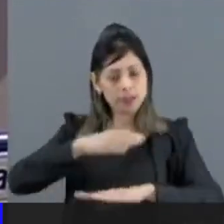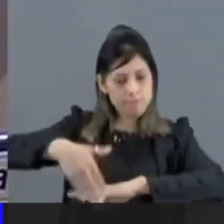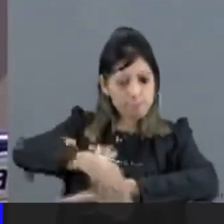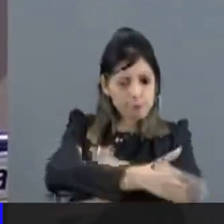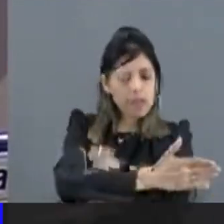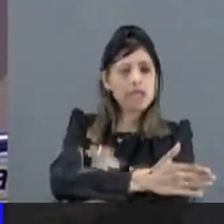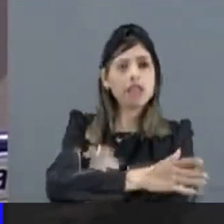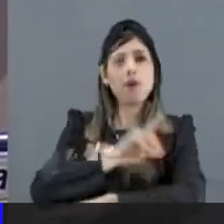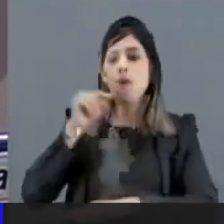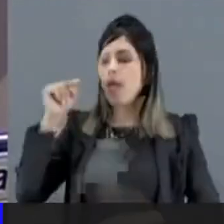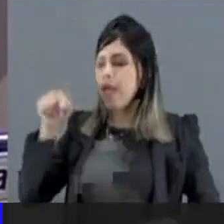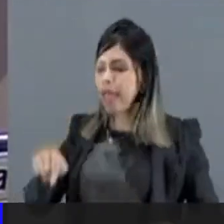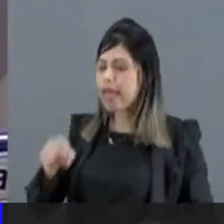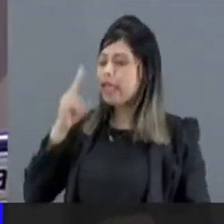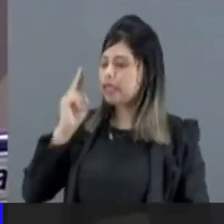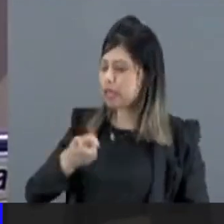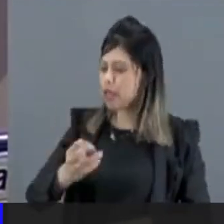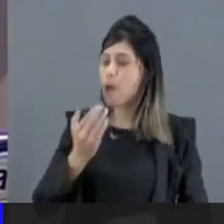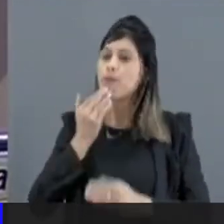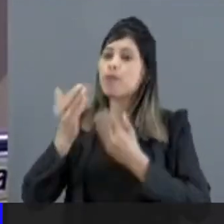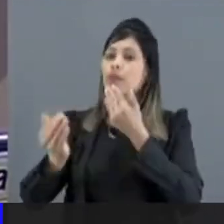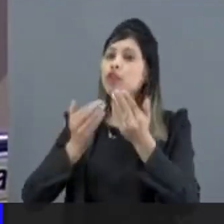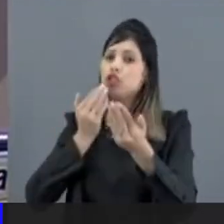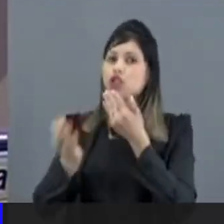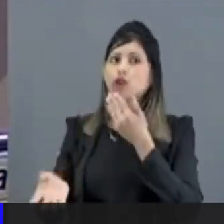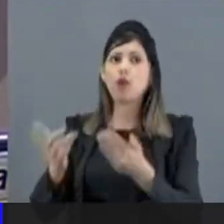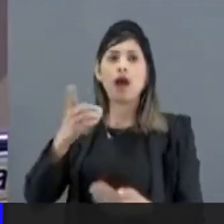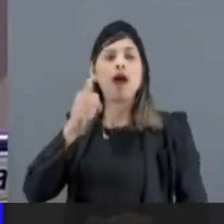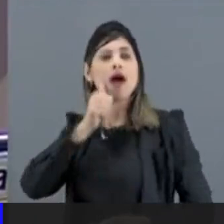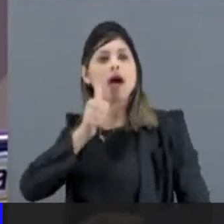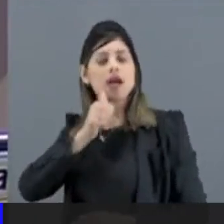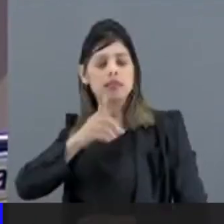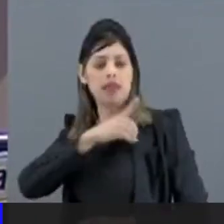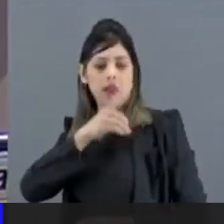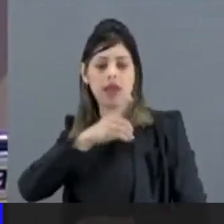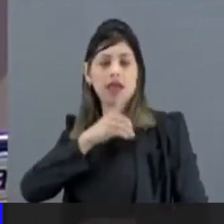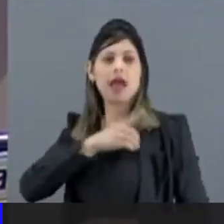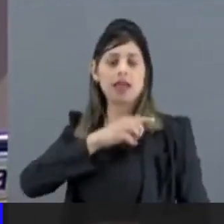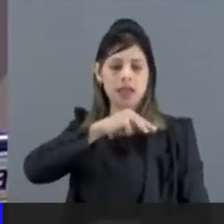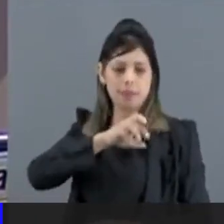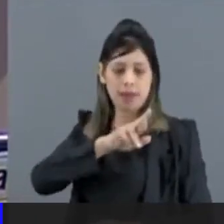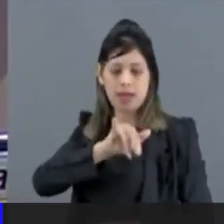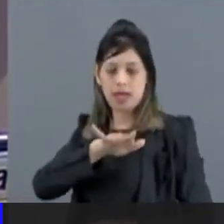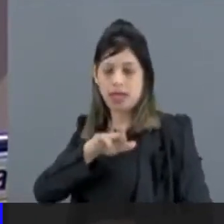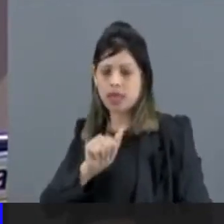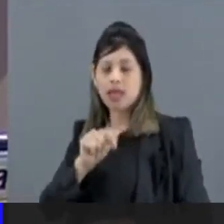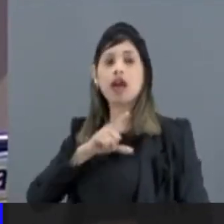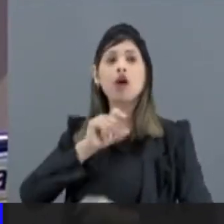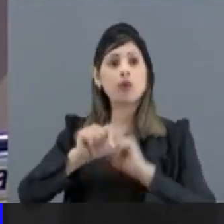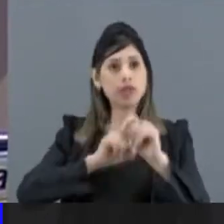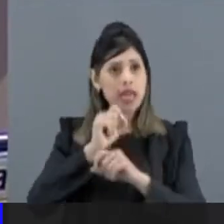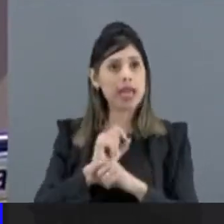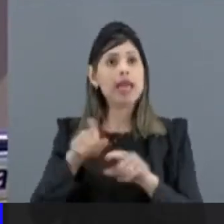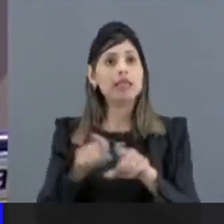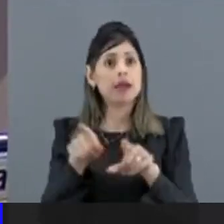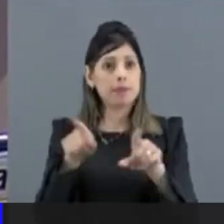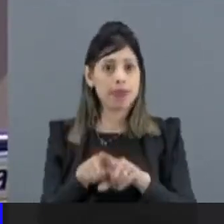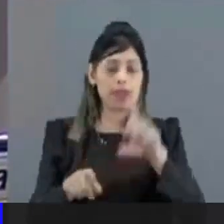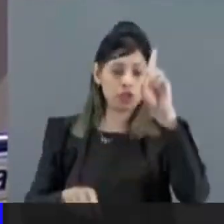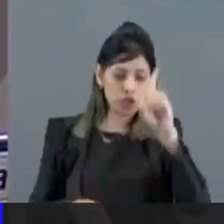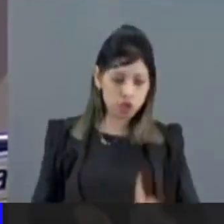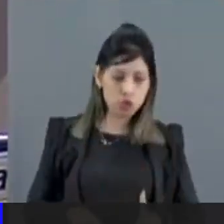Anderson Torres teria solicitado a delegada da Polícia Federal Maria Alencar então diretora de inteligência do MJ que